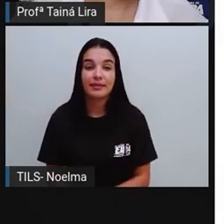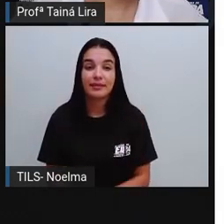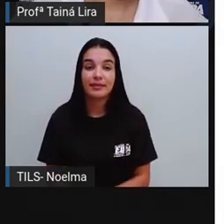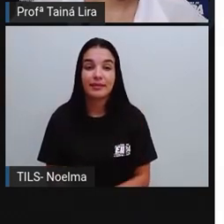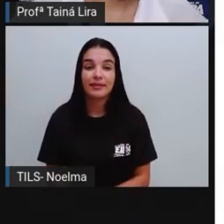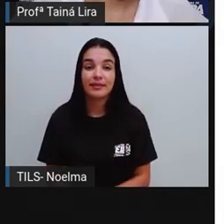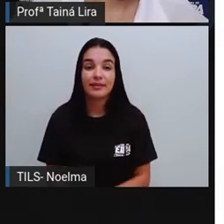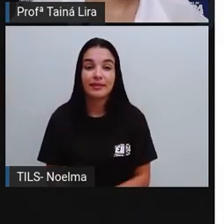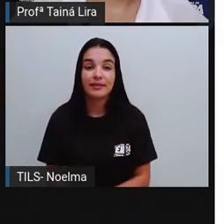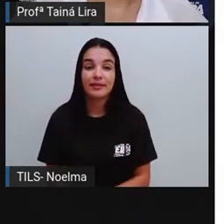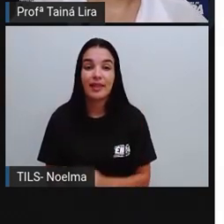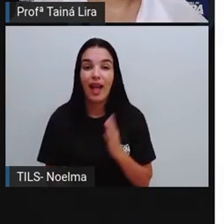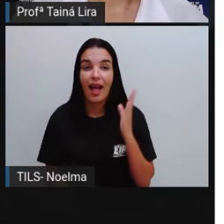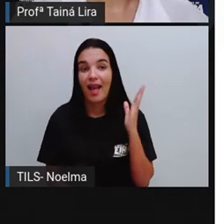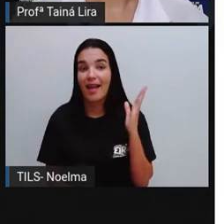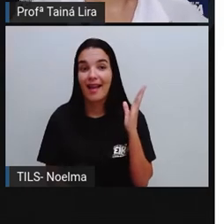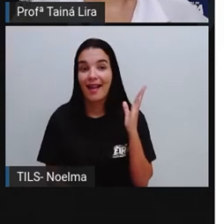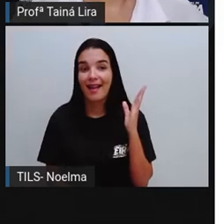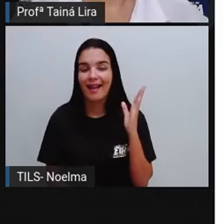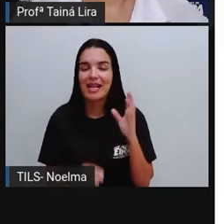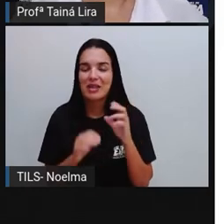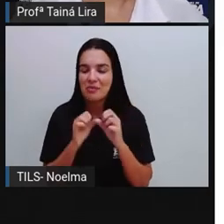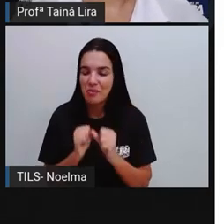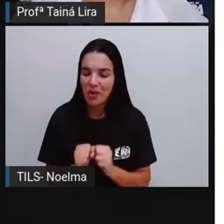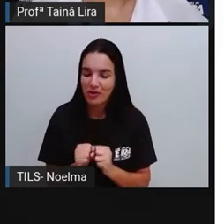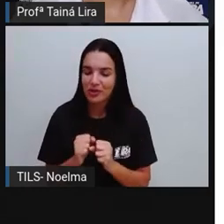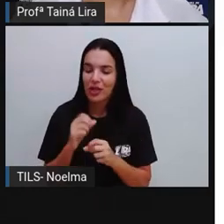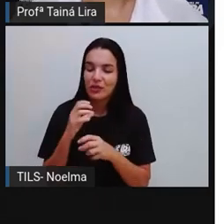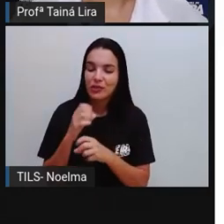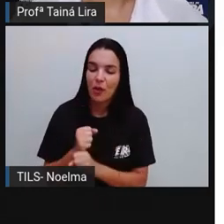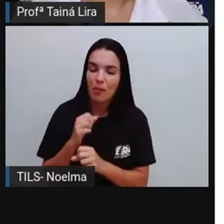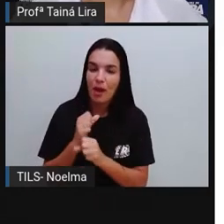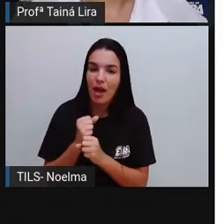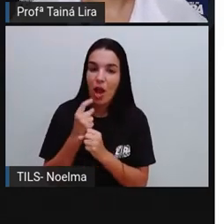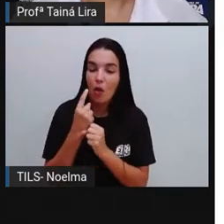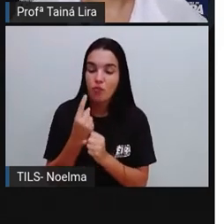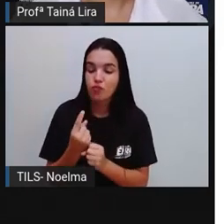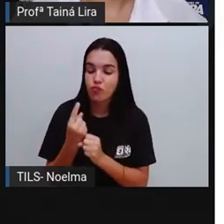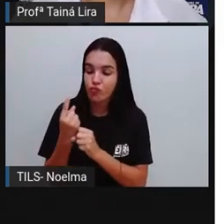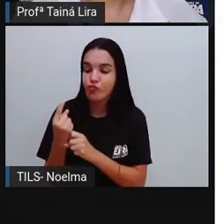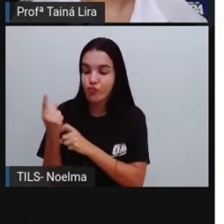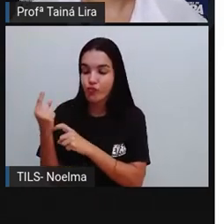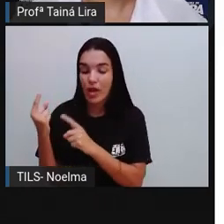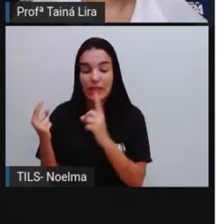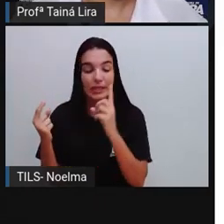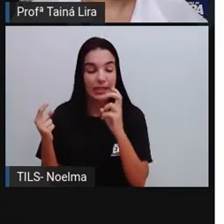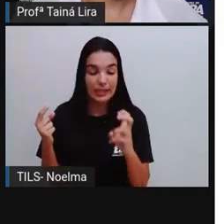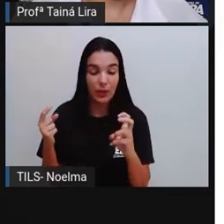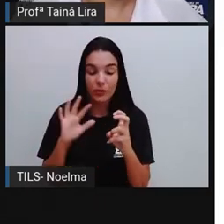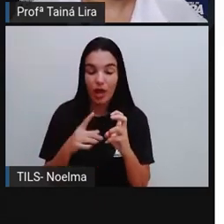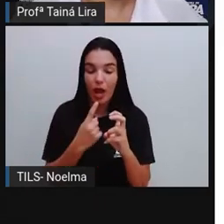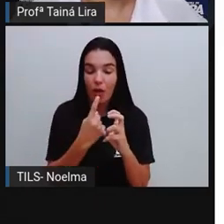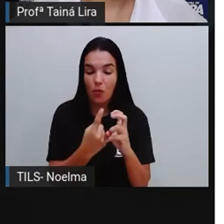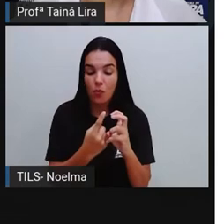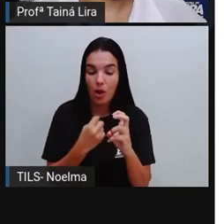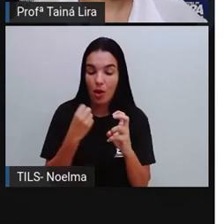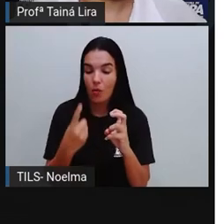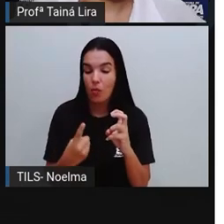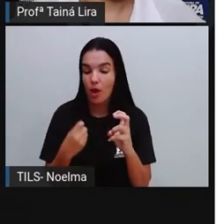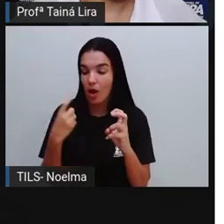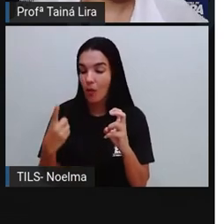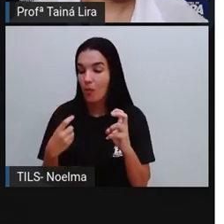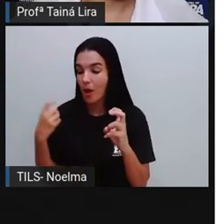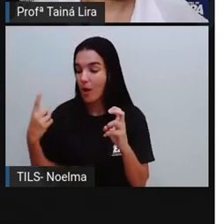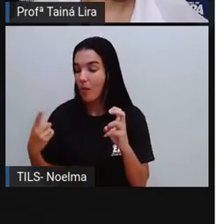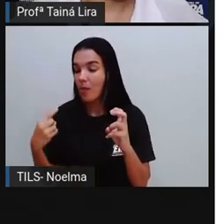Pro? Olha lá, eu coloquei aqui, ó, os meus 5 alunos e depois contei os 7 de um em um.